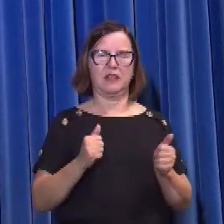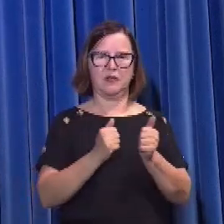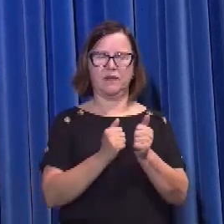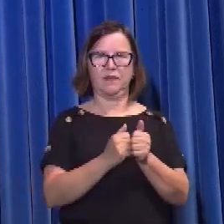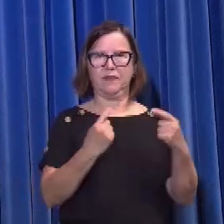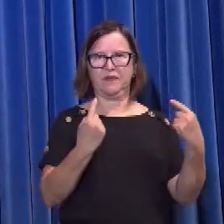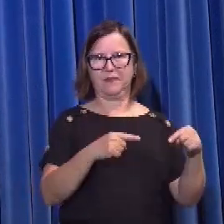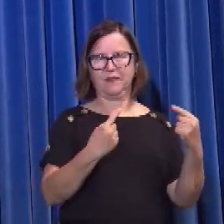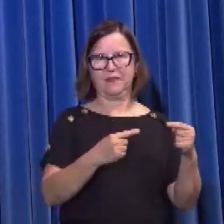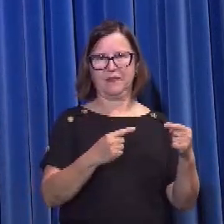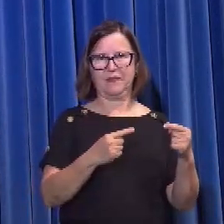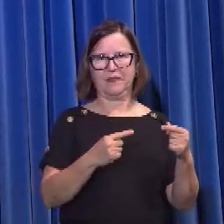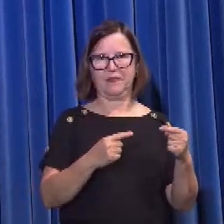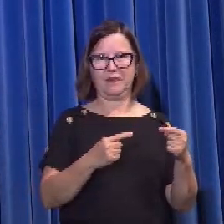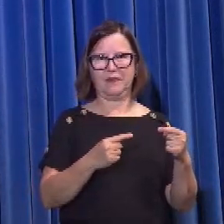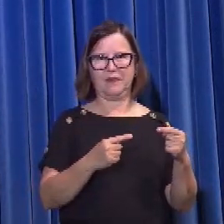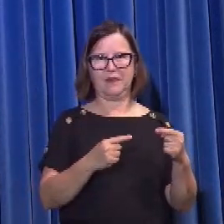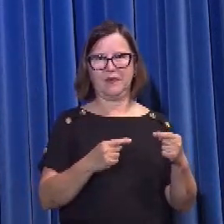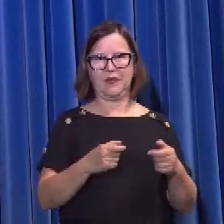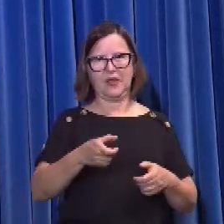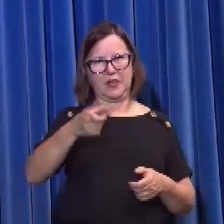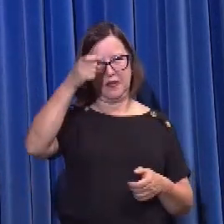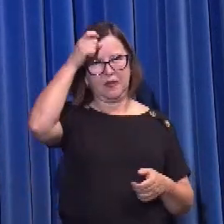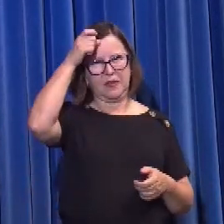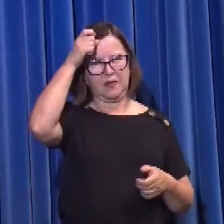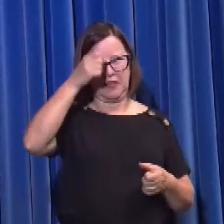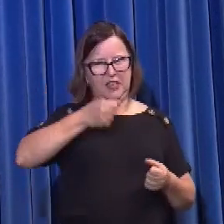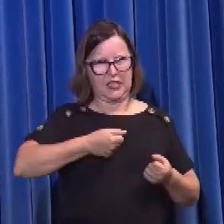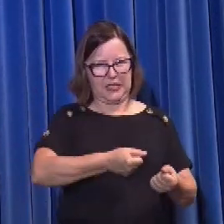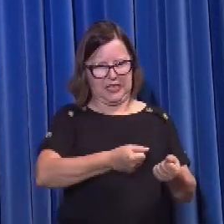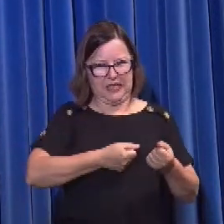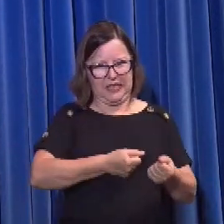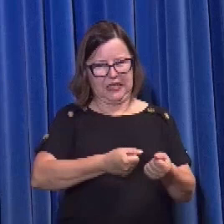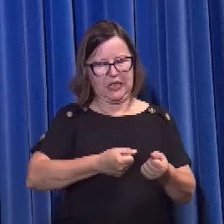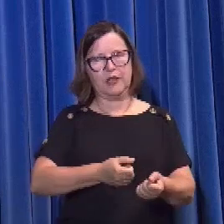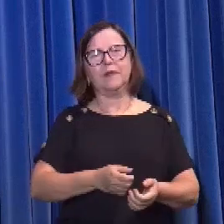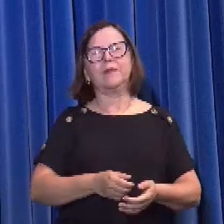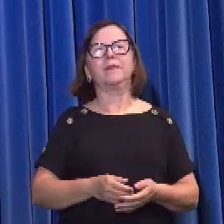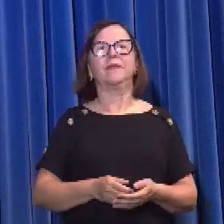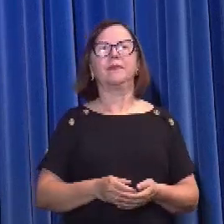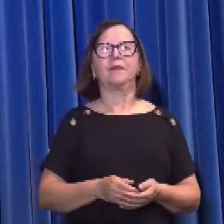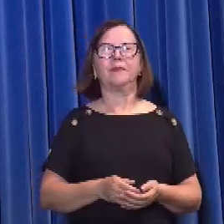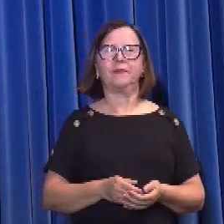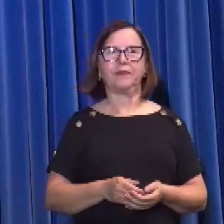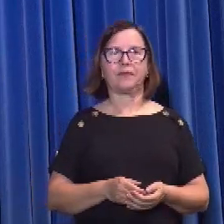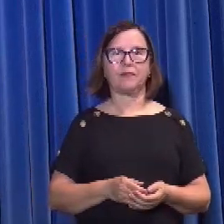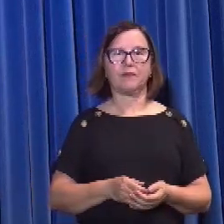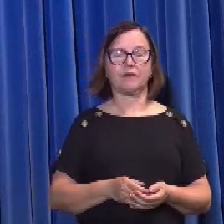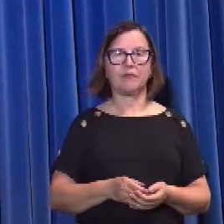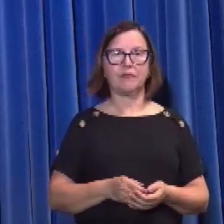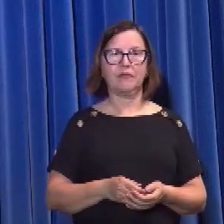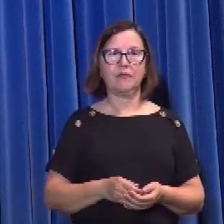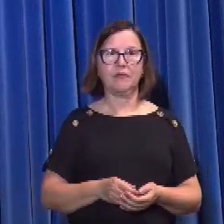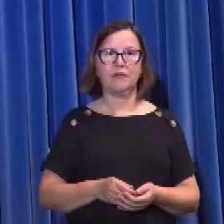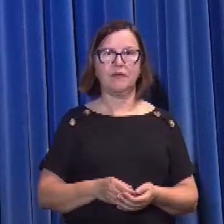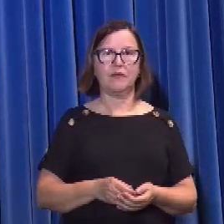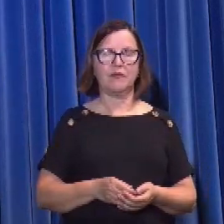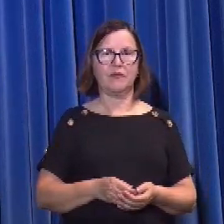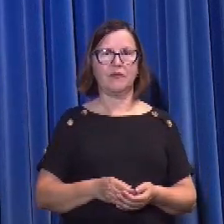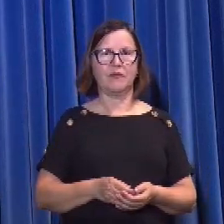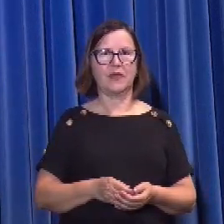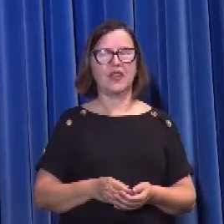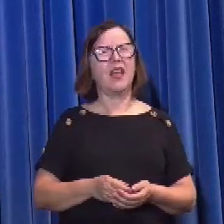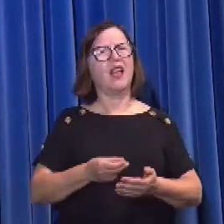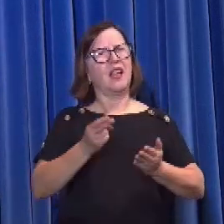incluía ataques de Satanás. E são, por assim dizer, o mesmo tipo